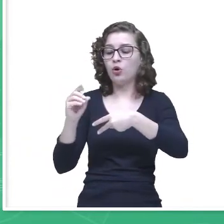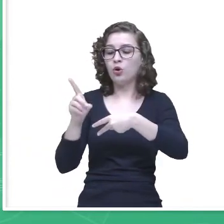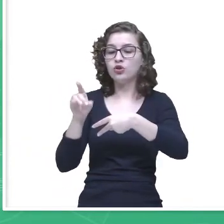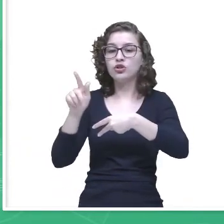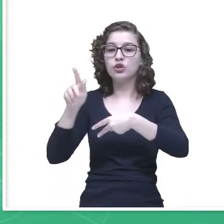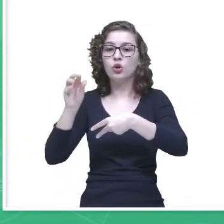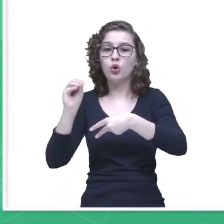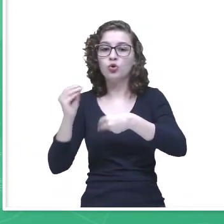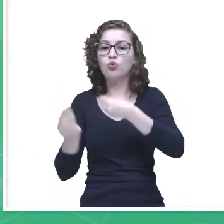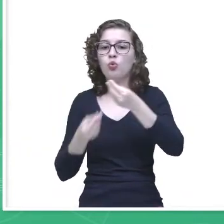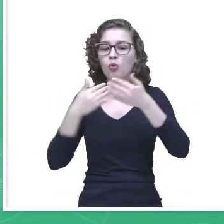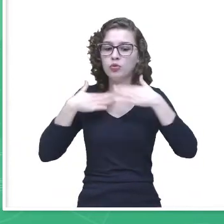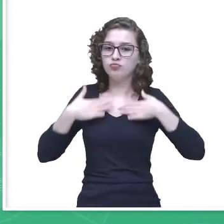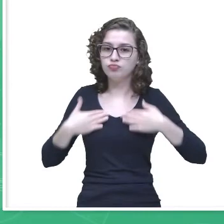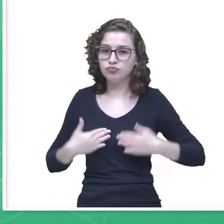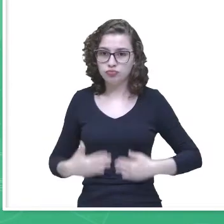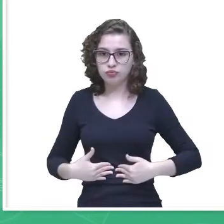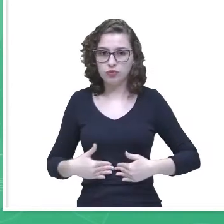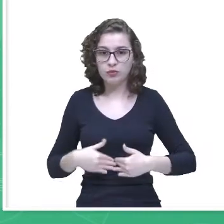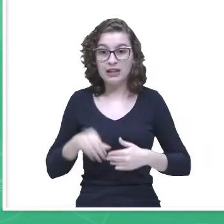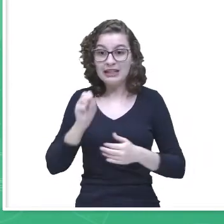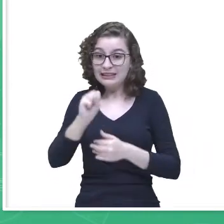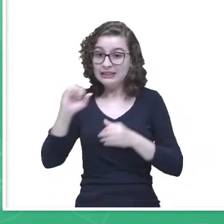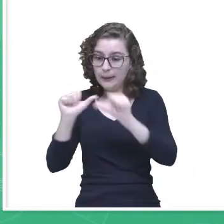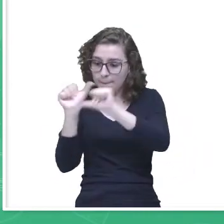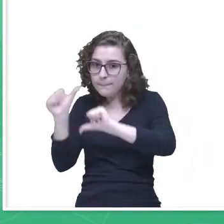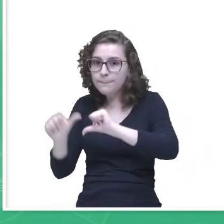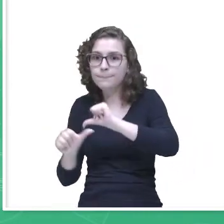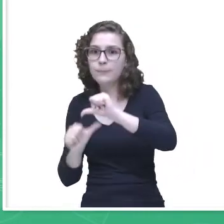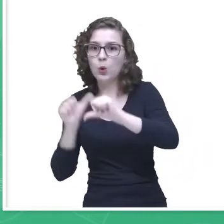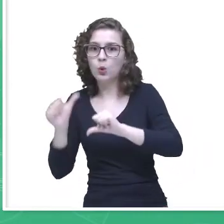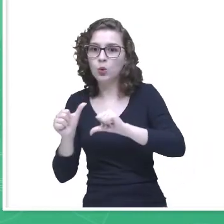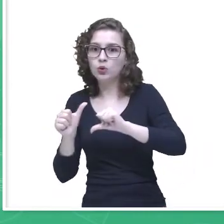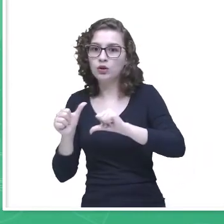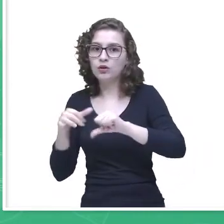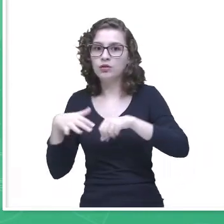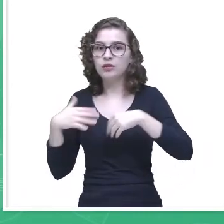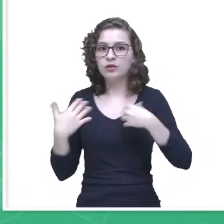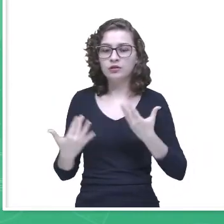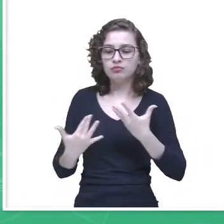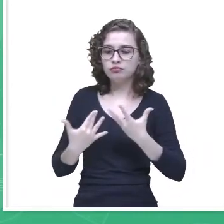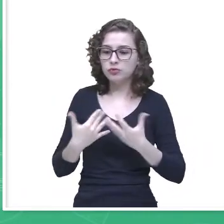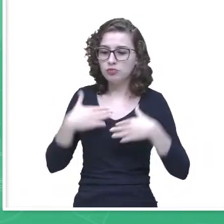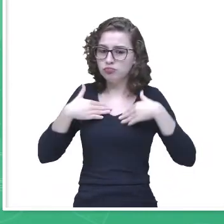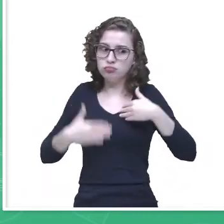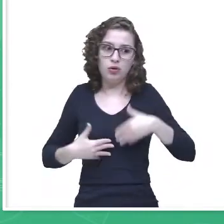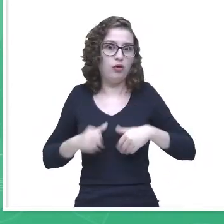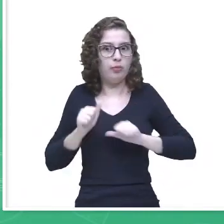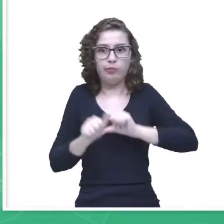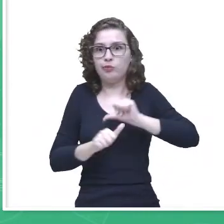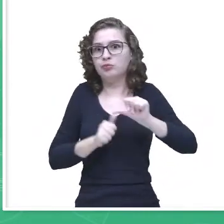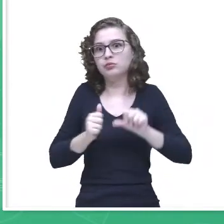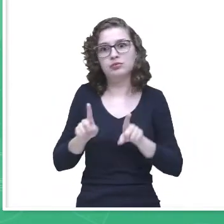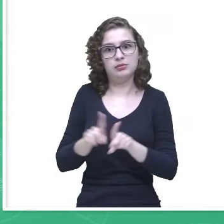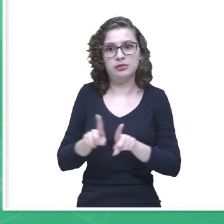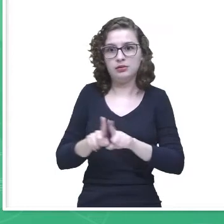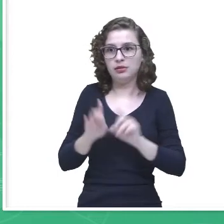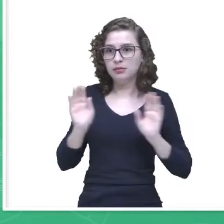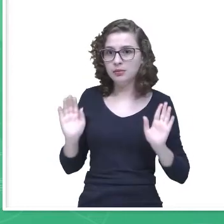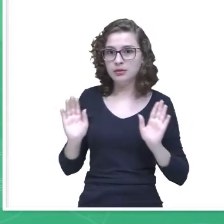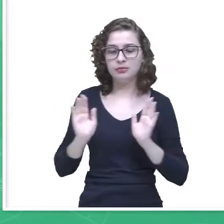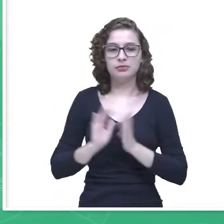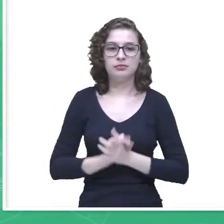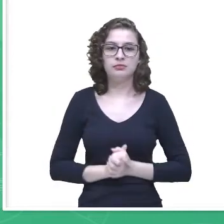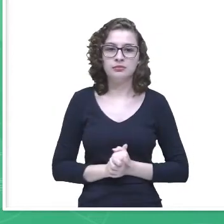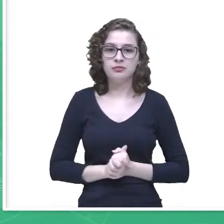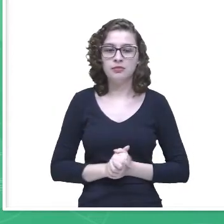ser fisicamente. Se eu mudo esse código, eu estou mudando alguma coisa, alguma estrutura. Eu sempre gosto de